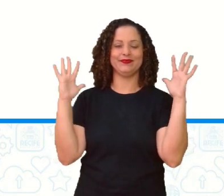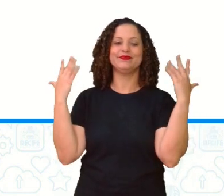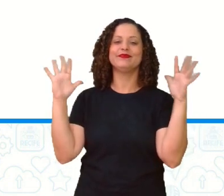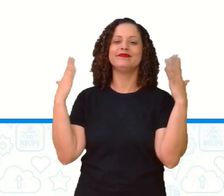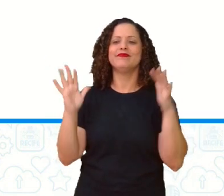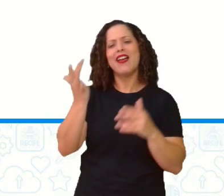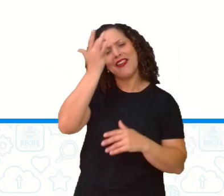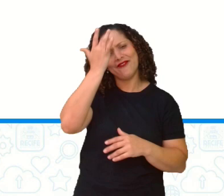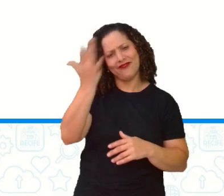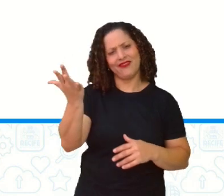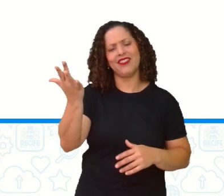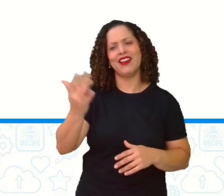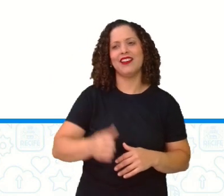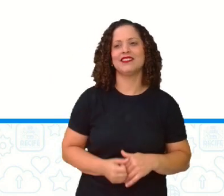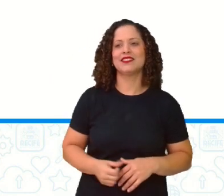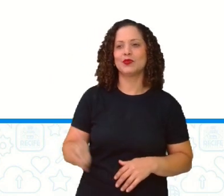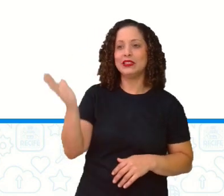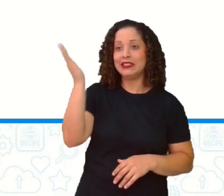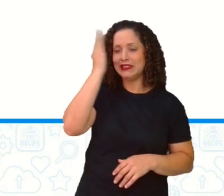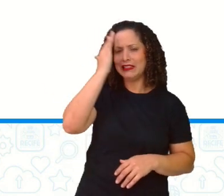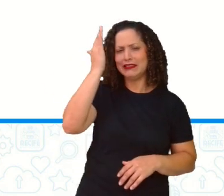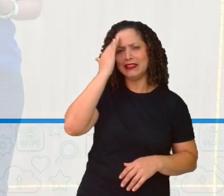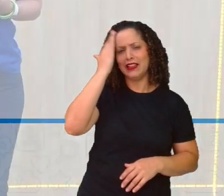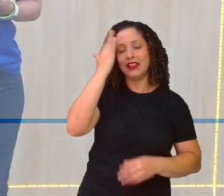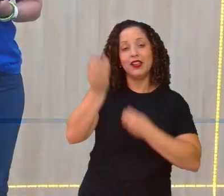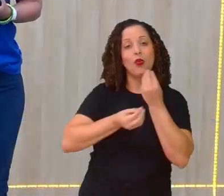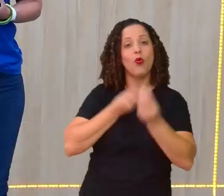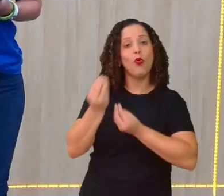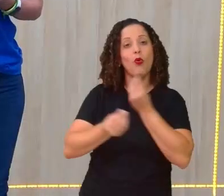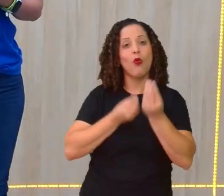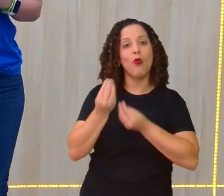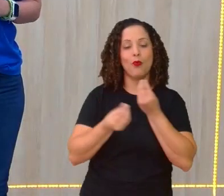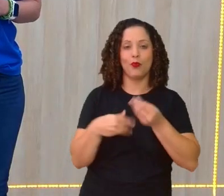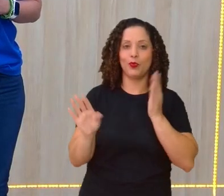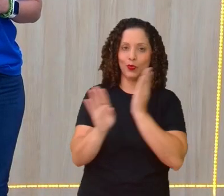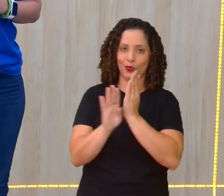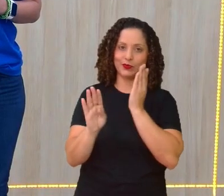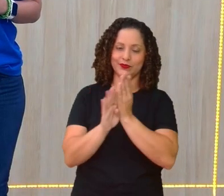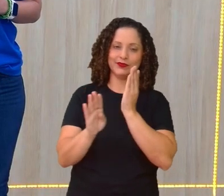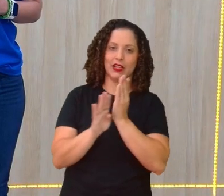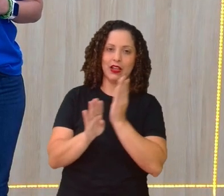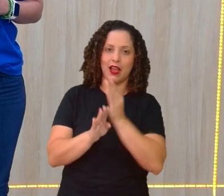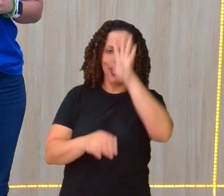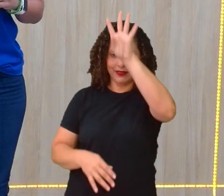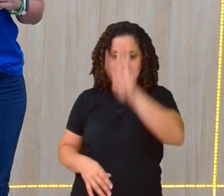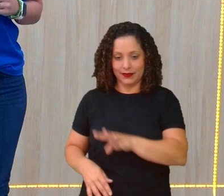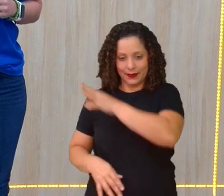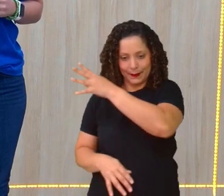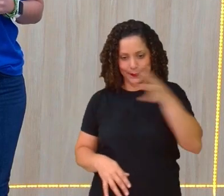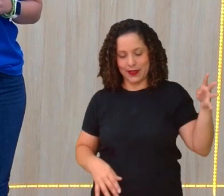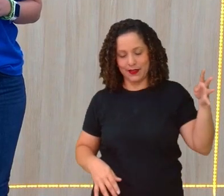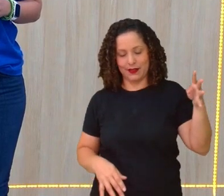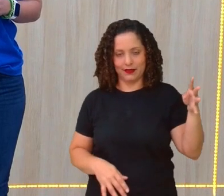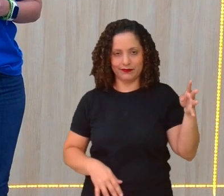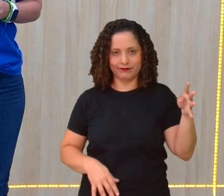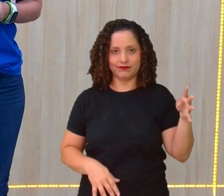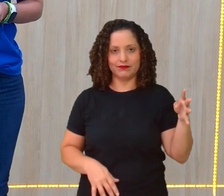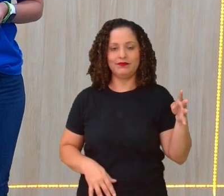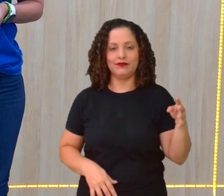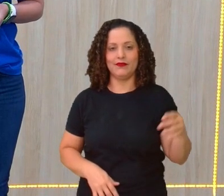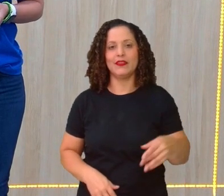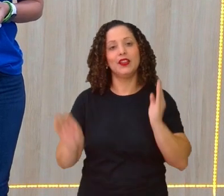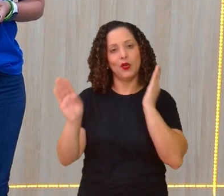bem fácil, né? Quando a gente entende como a gente faz a leitura da tabela. E a gente consegue chegar aí a todas